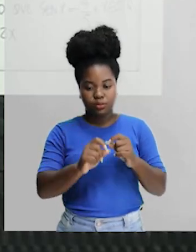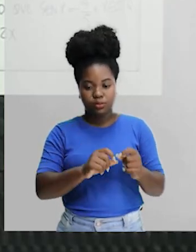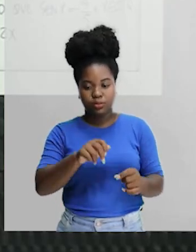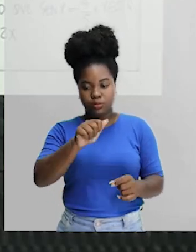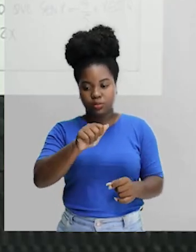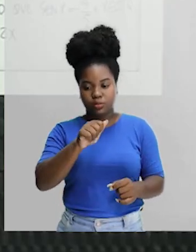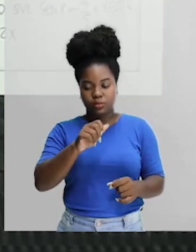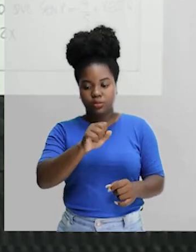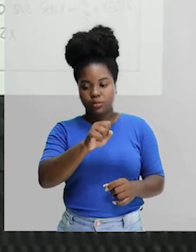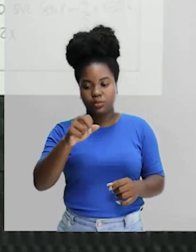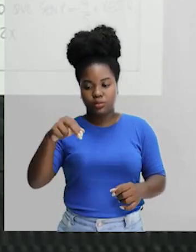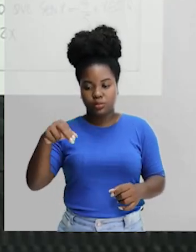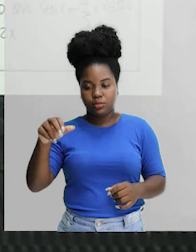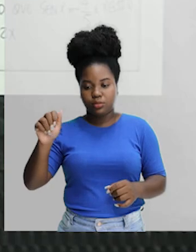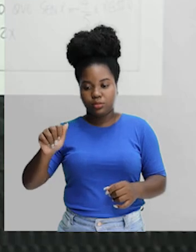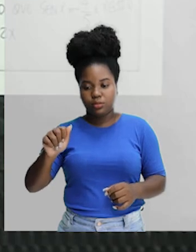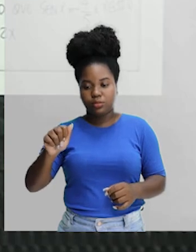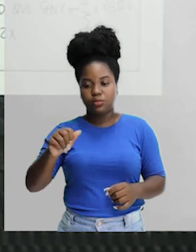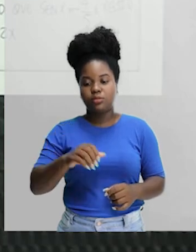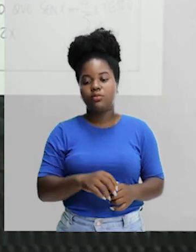cosseno de A